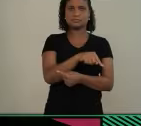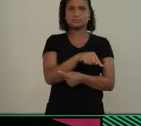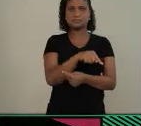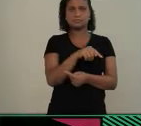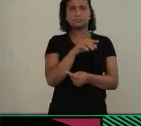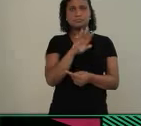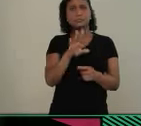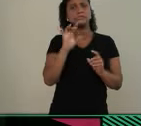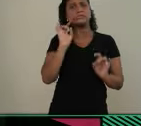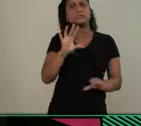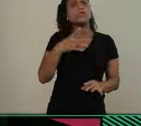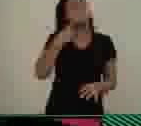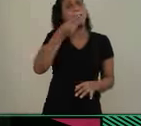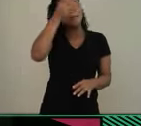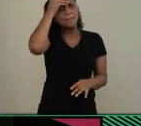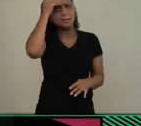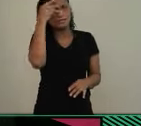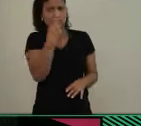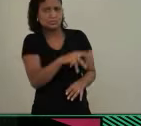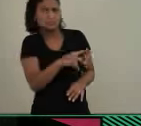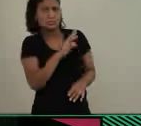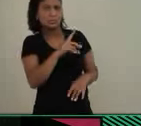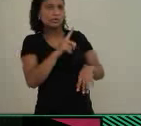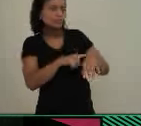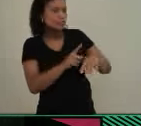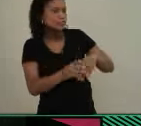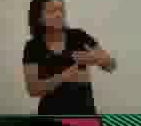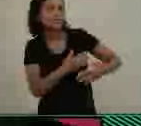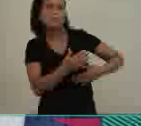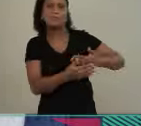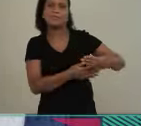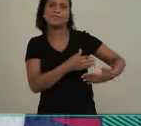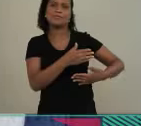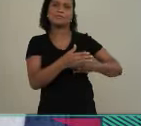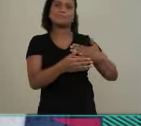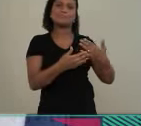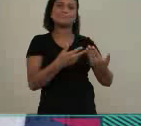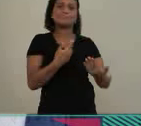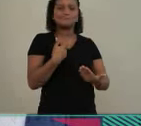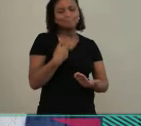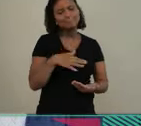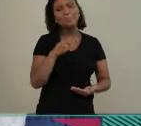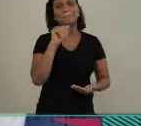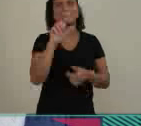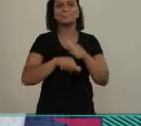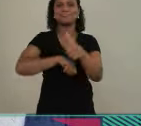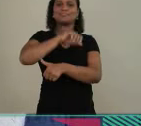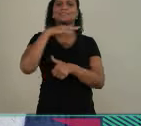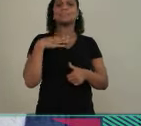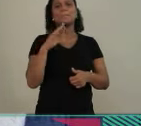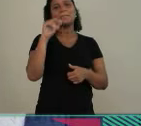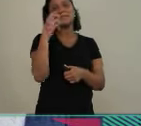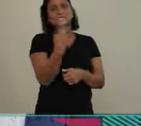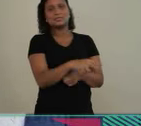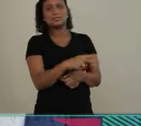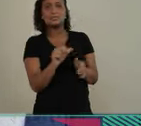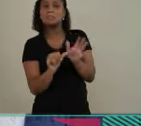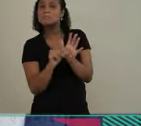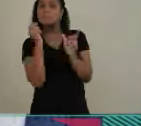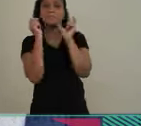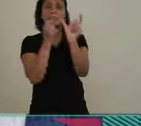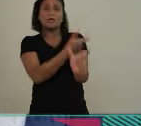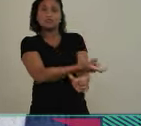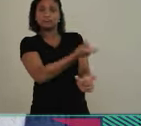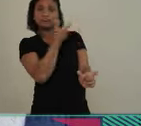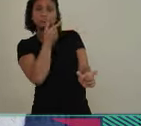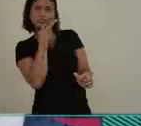e acabei sendo mãe dele, sendo a escolhida por ser mãe dele. A primeira palavra que ele falou, ele já era bem grandinho, já começou a me chamar